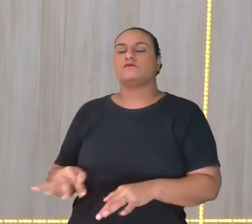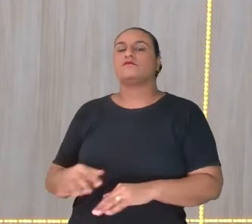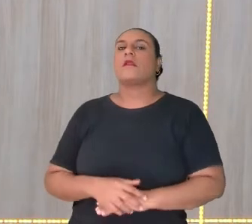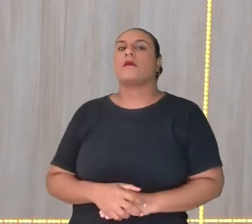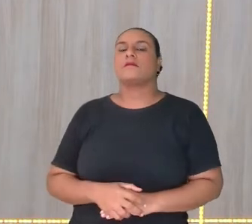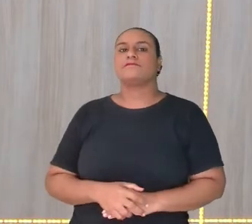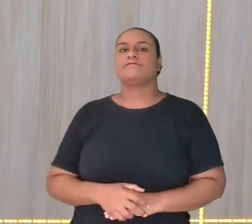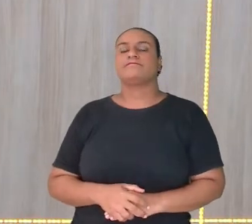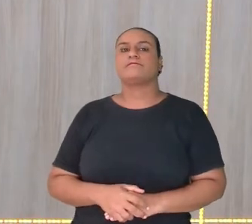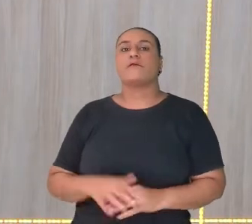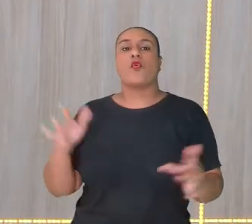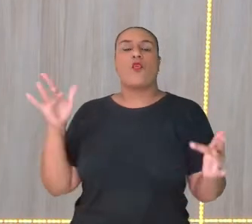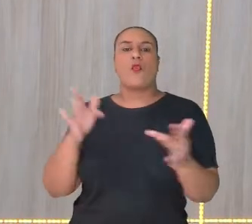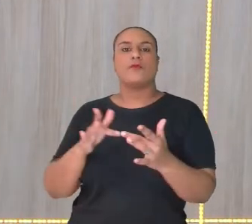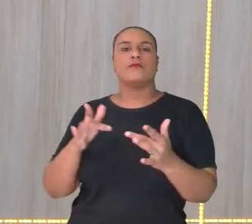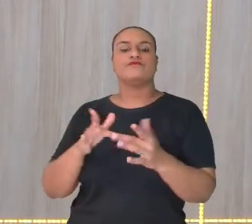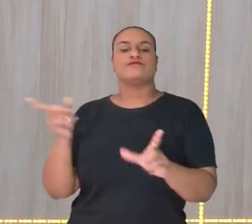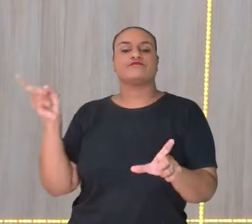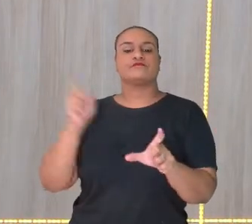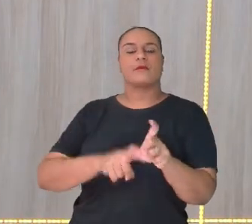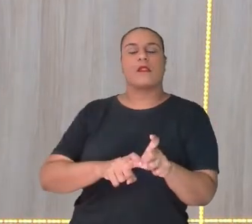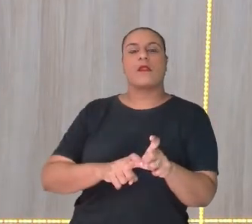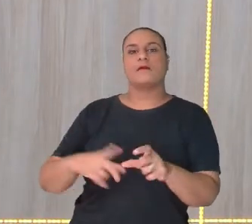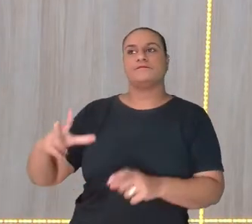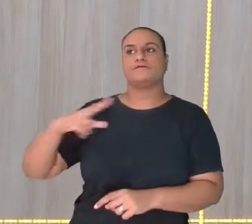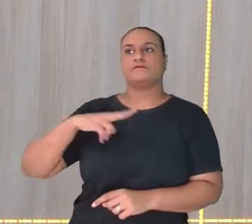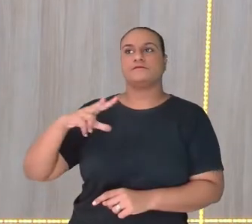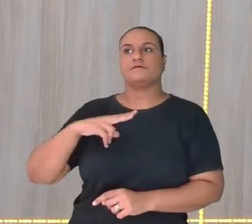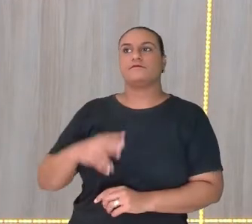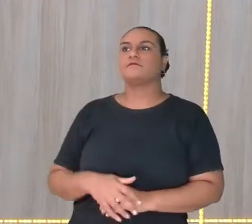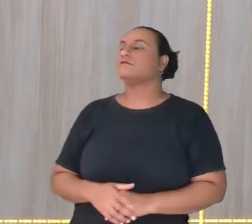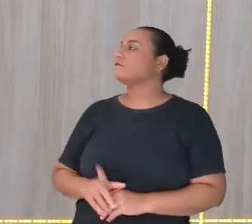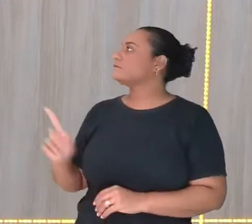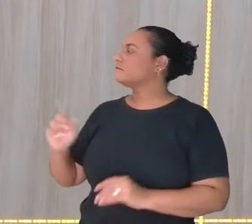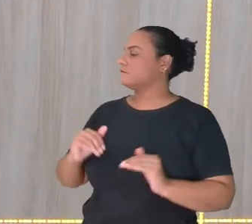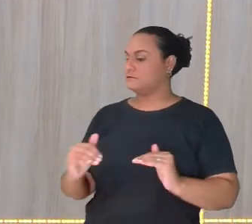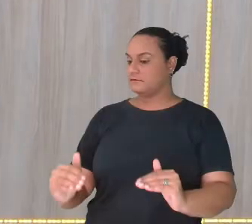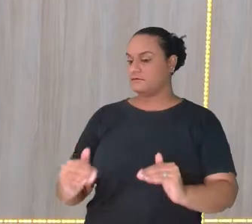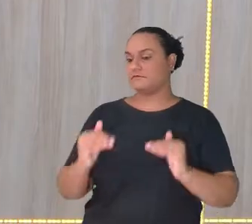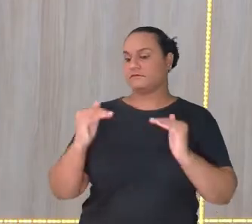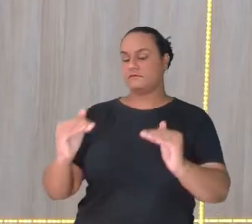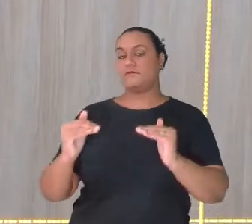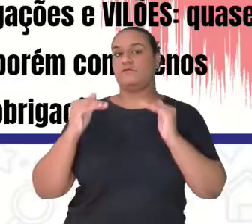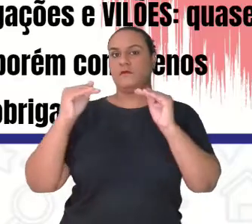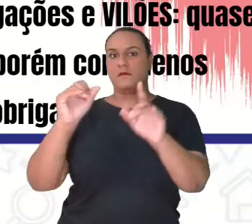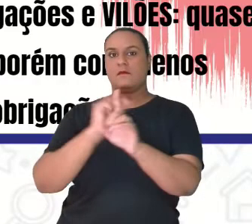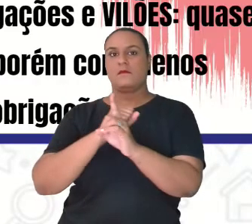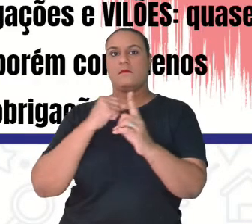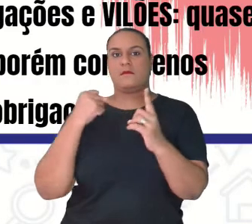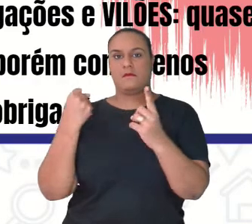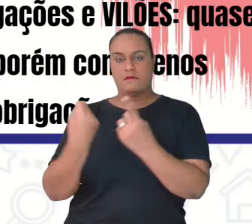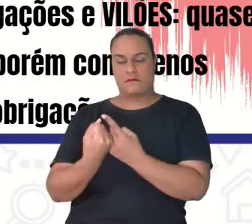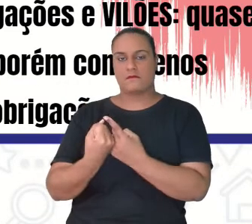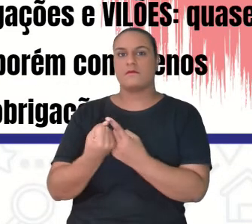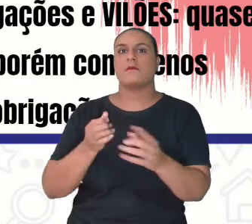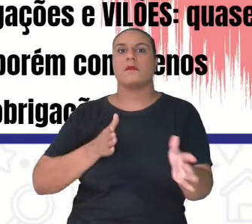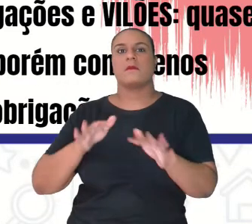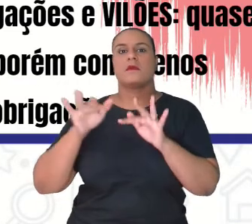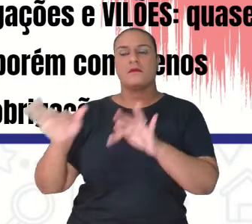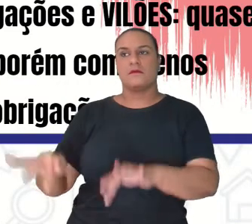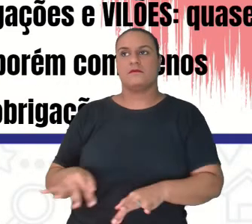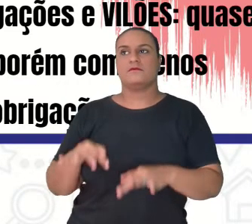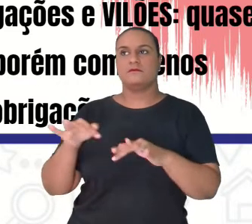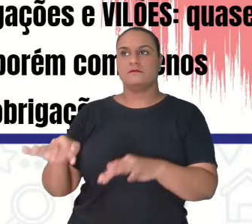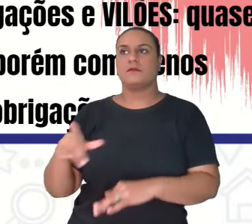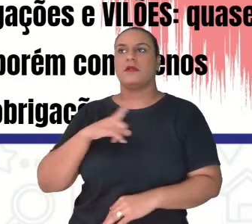dependência pessoal. Aí, ó, aqui, ó, a nossa pirâmide social dentro dessa dinâmica do feudalismo. A